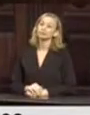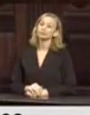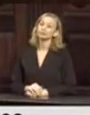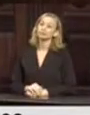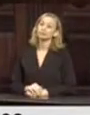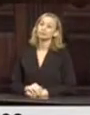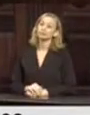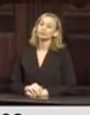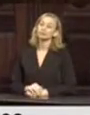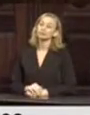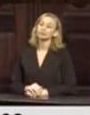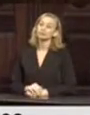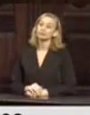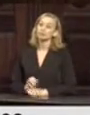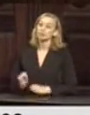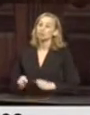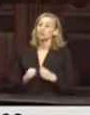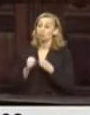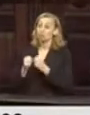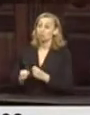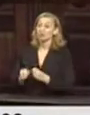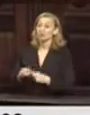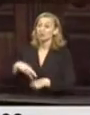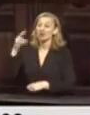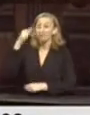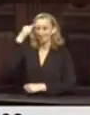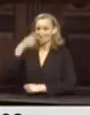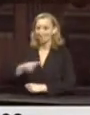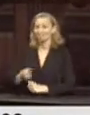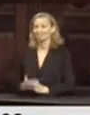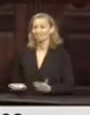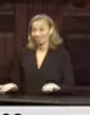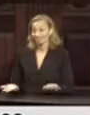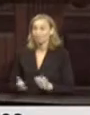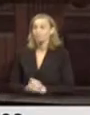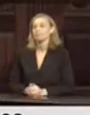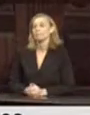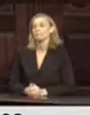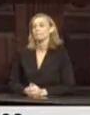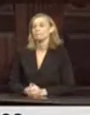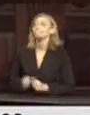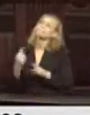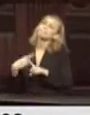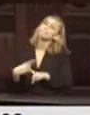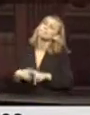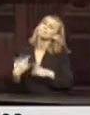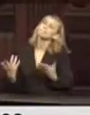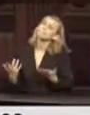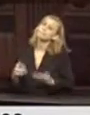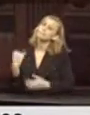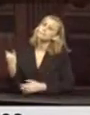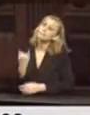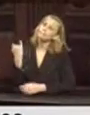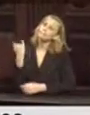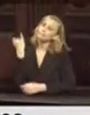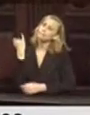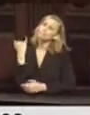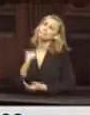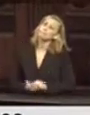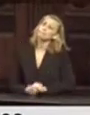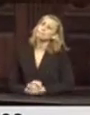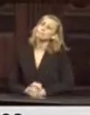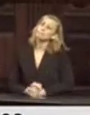na ótica do poder dominante. Ora, e por que isso é importante ficar